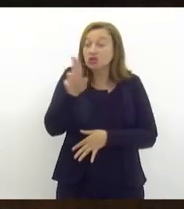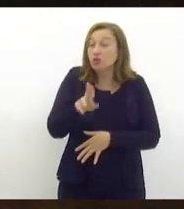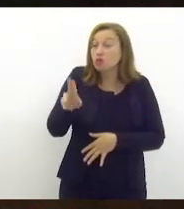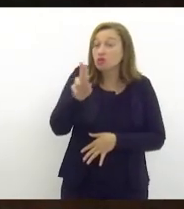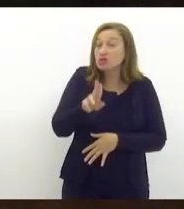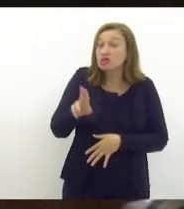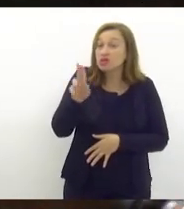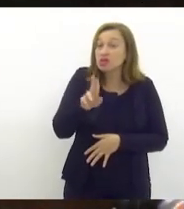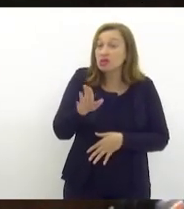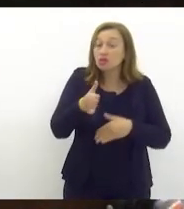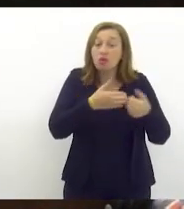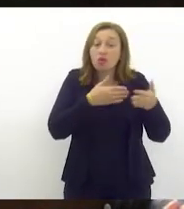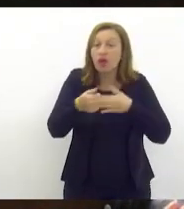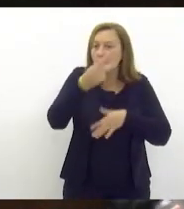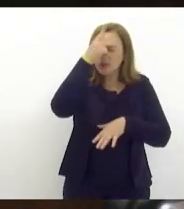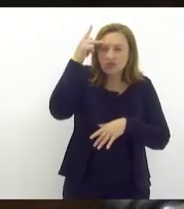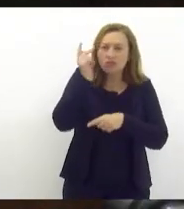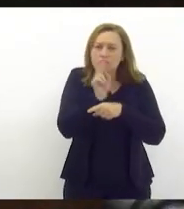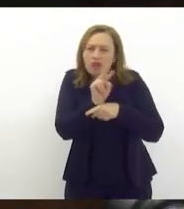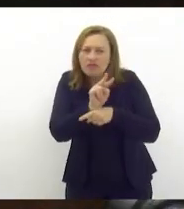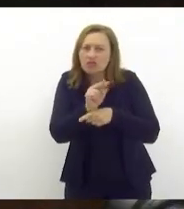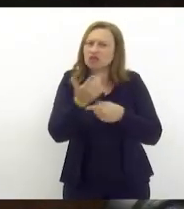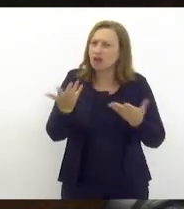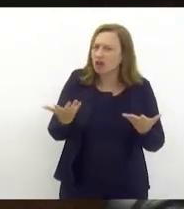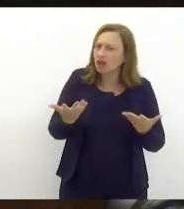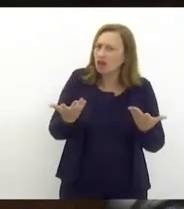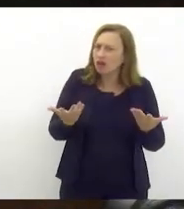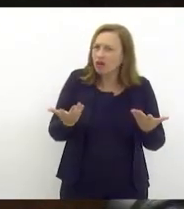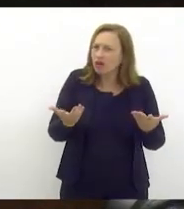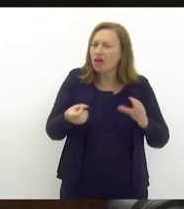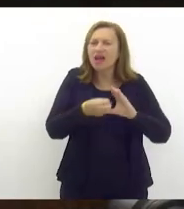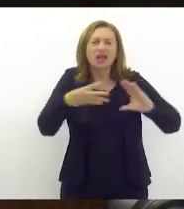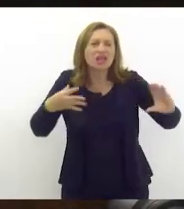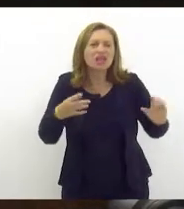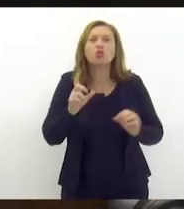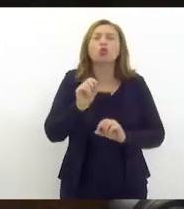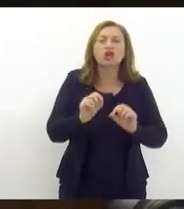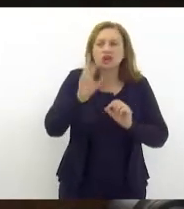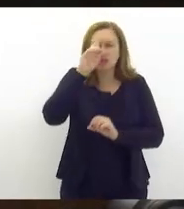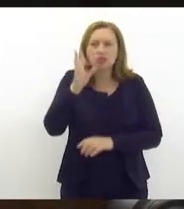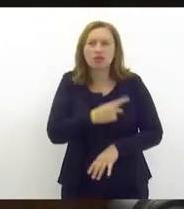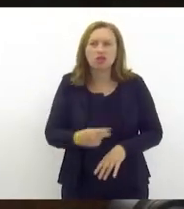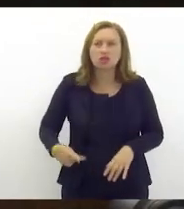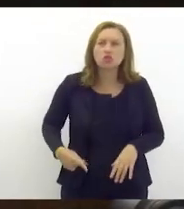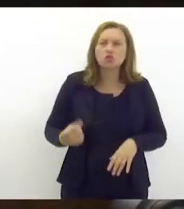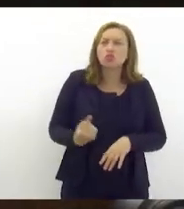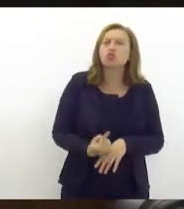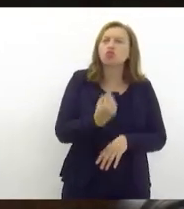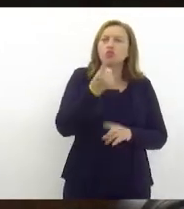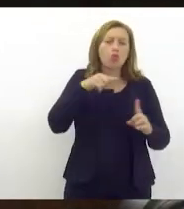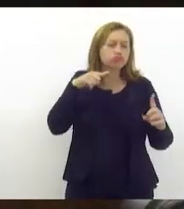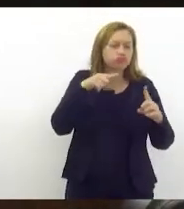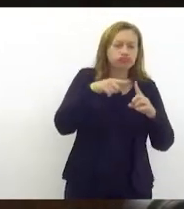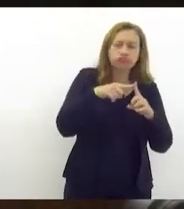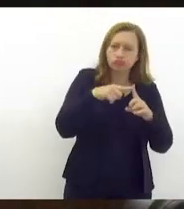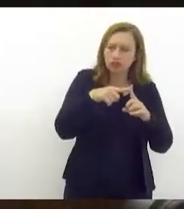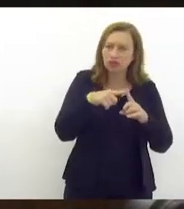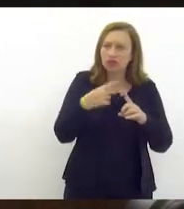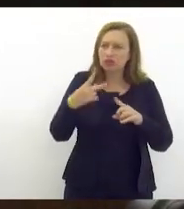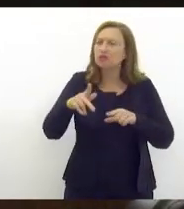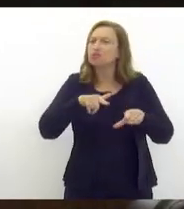fiscalizar. Isso caracteriza, presidente, que o único intuito dessas